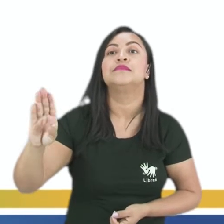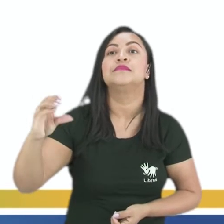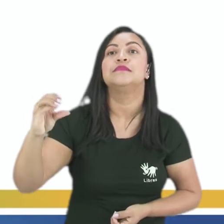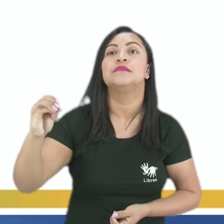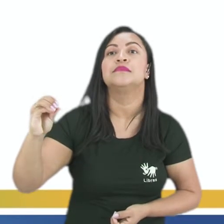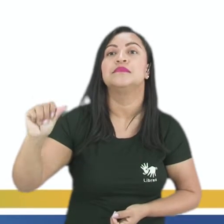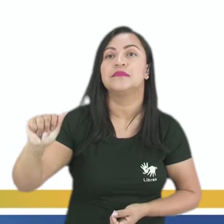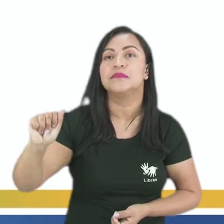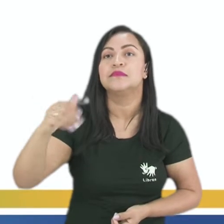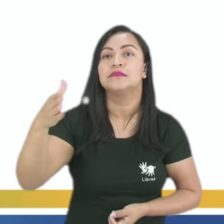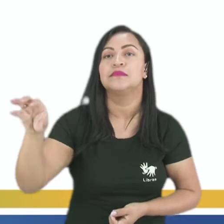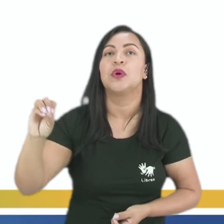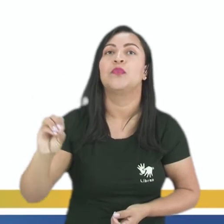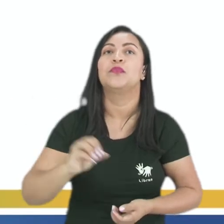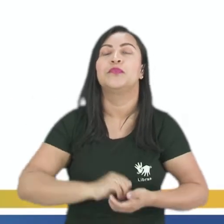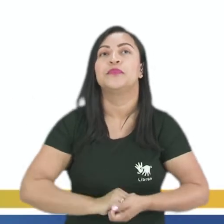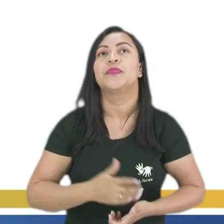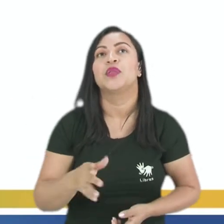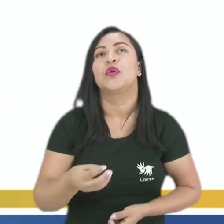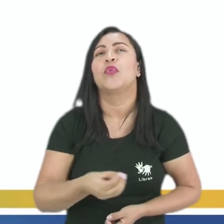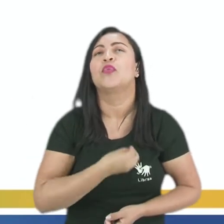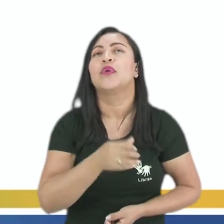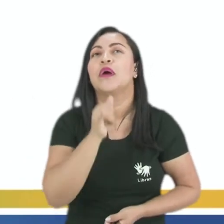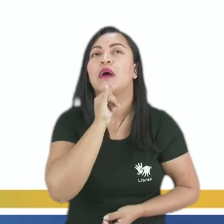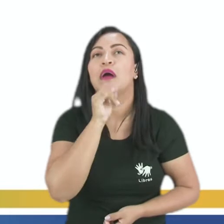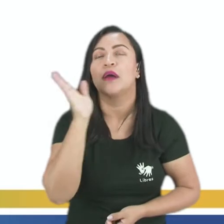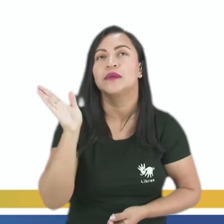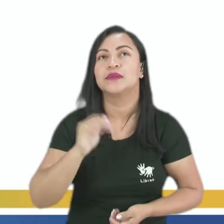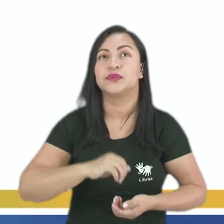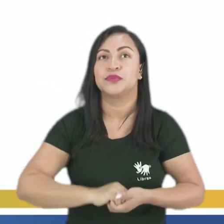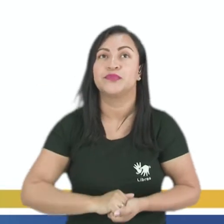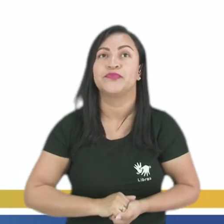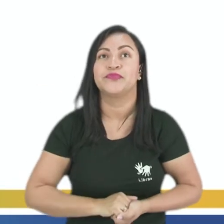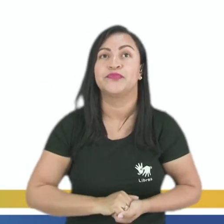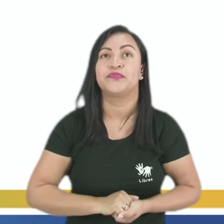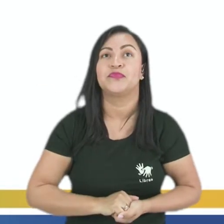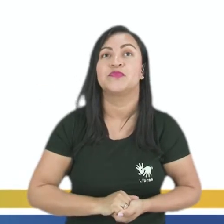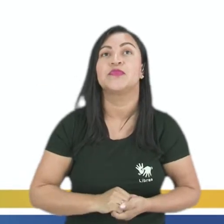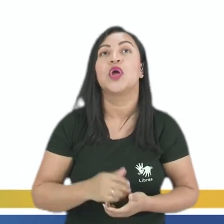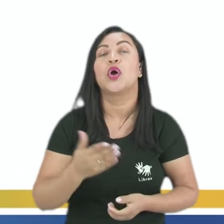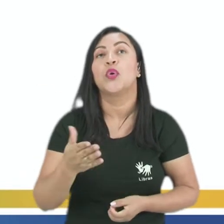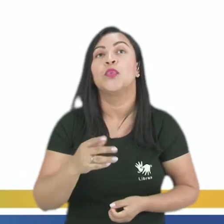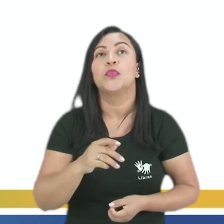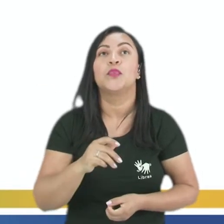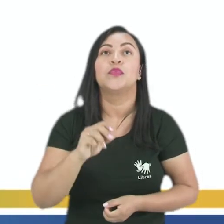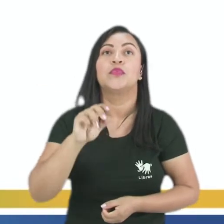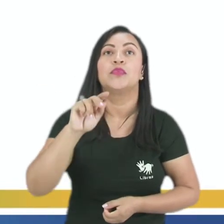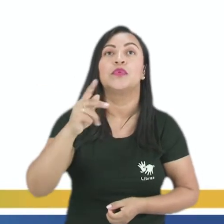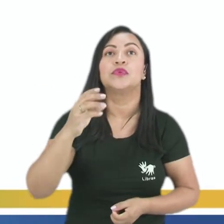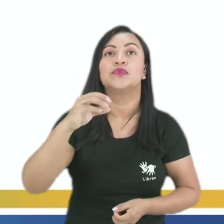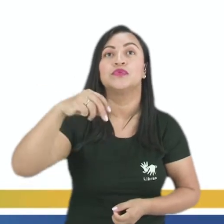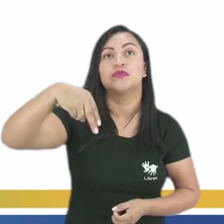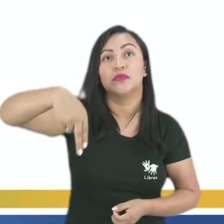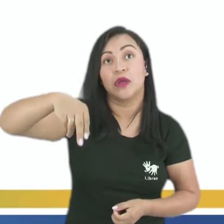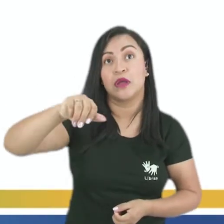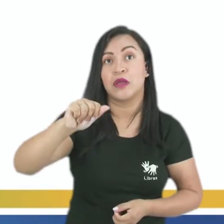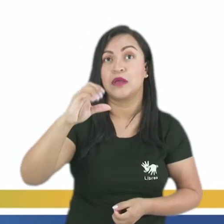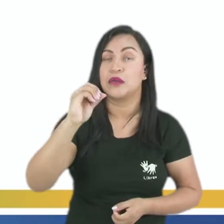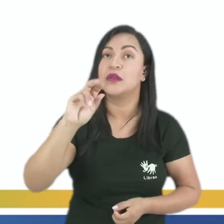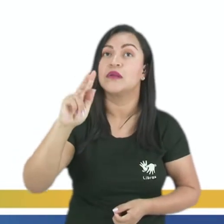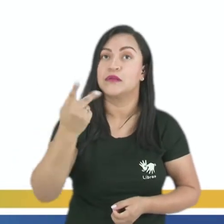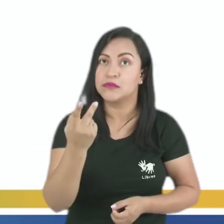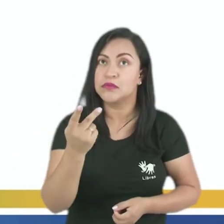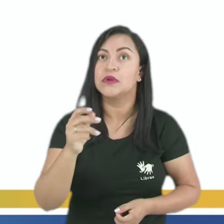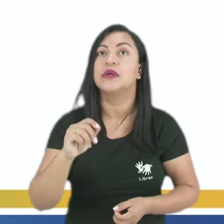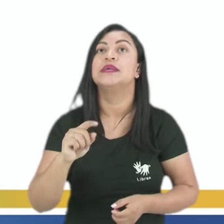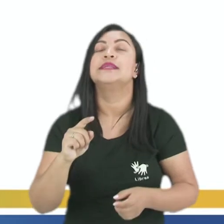consigam entender onde que está presente na nossa vida. Então, o hidróxido de sódio, que eu já mencionei para vocês. A gente tem o hidróxido de